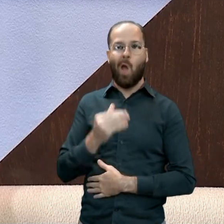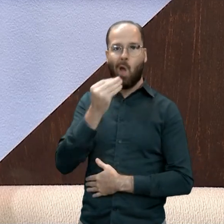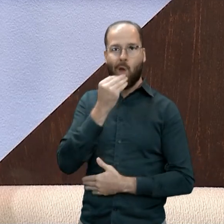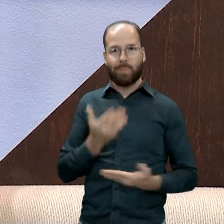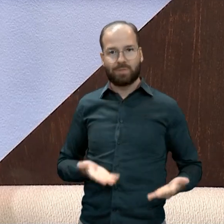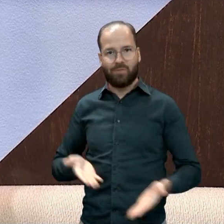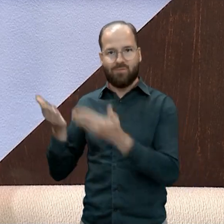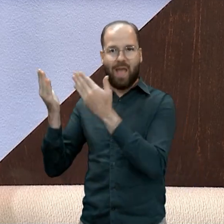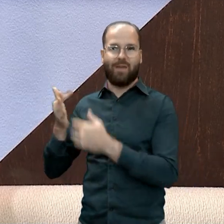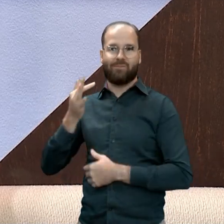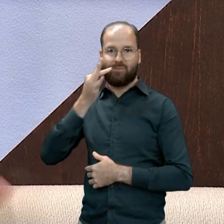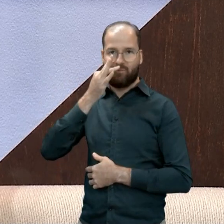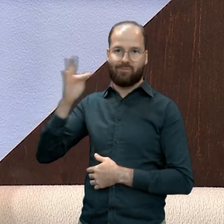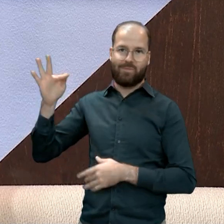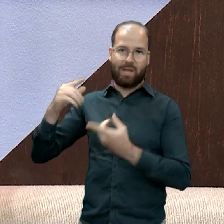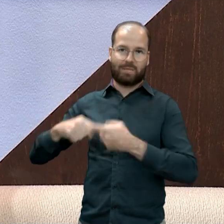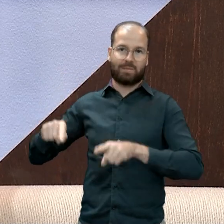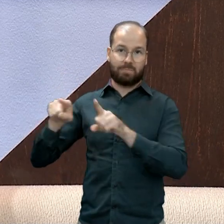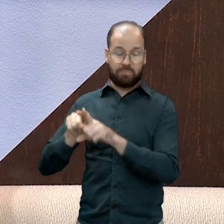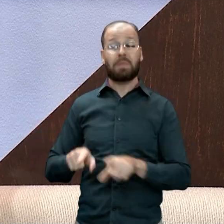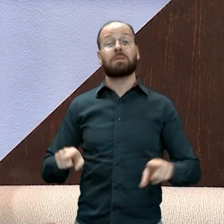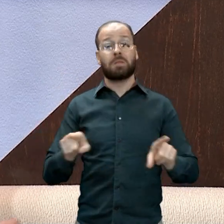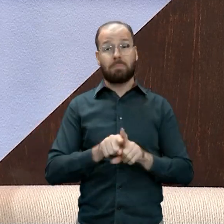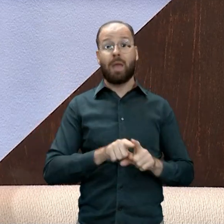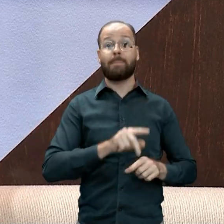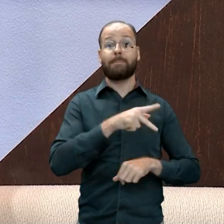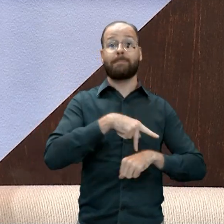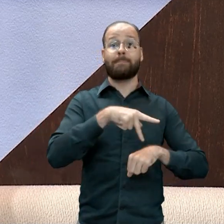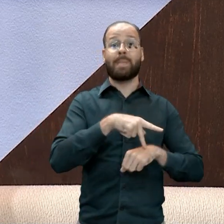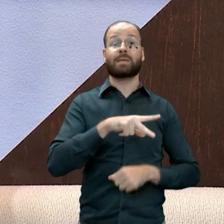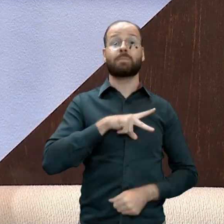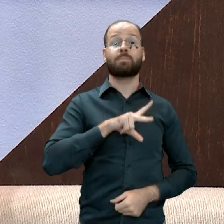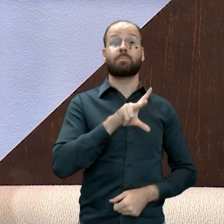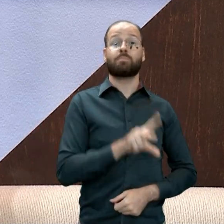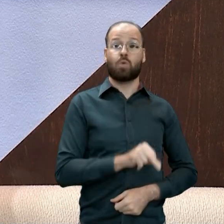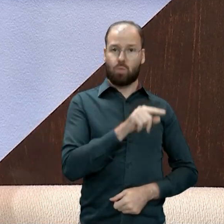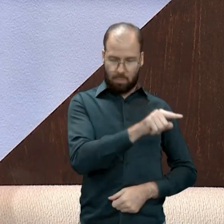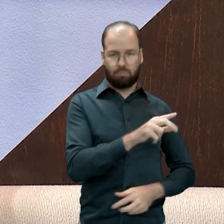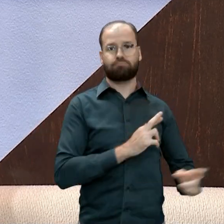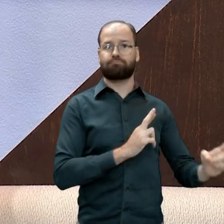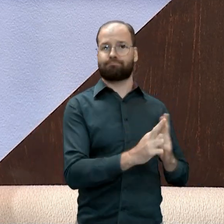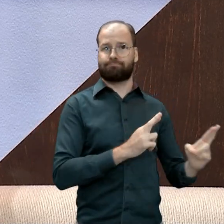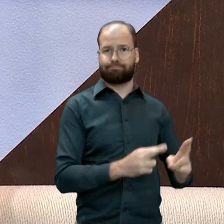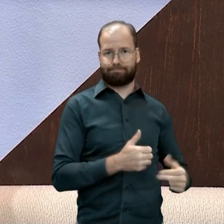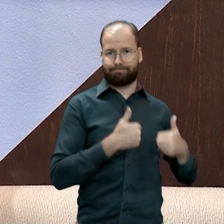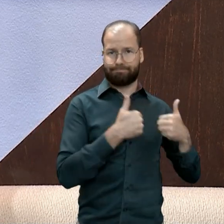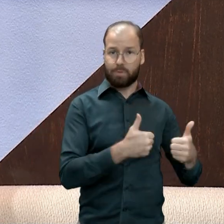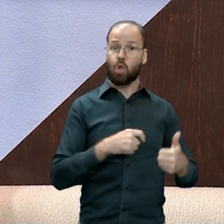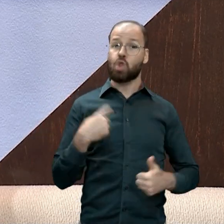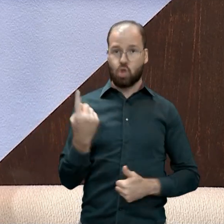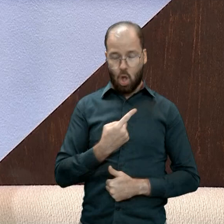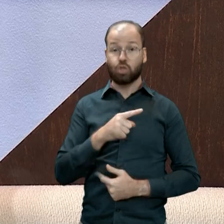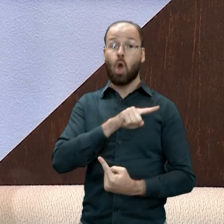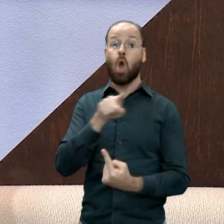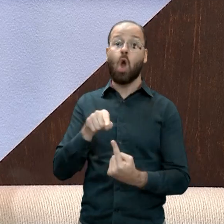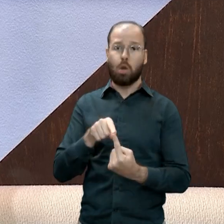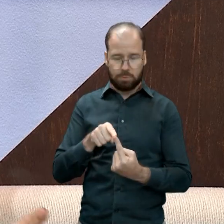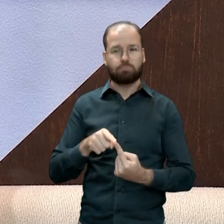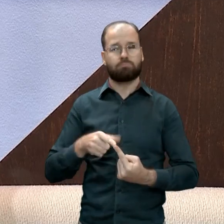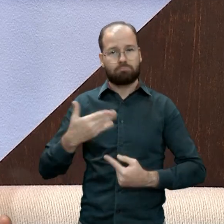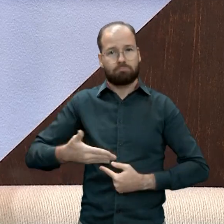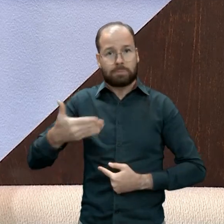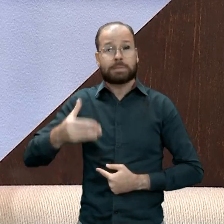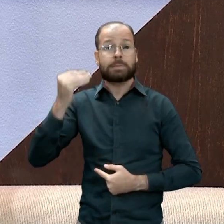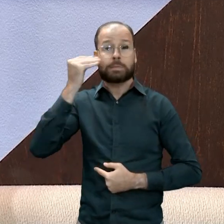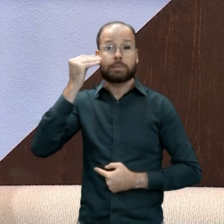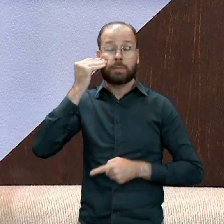tem também relação e a gente quer construir essa relação com a China, porque a gente entende que esses países estão na